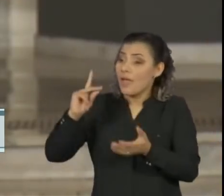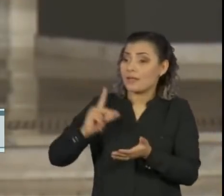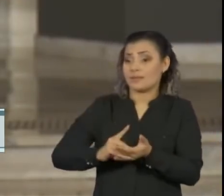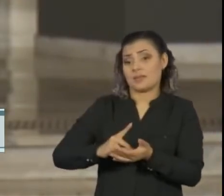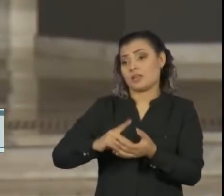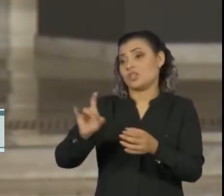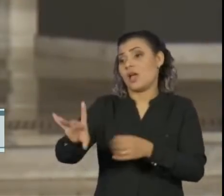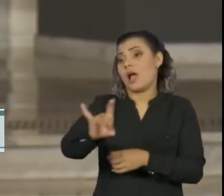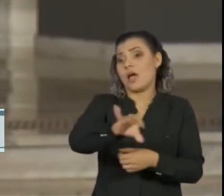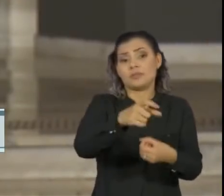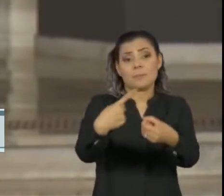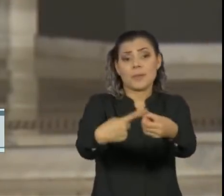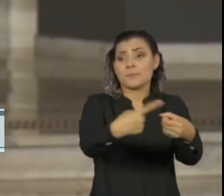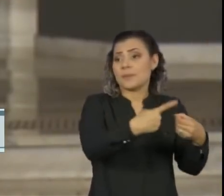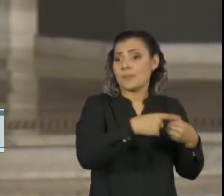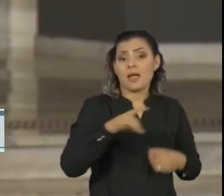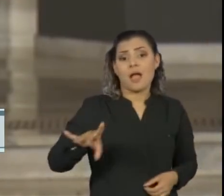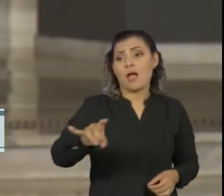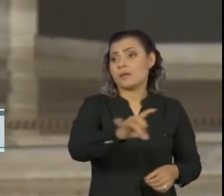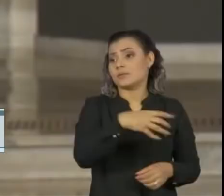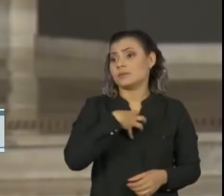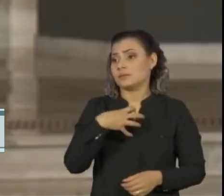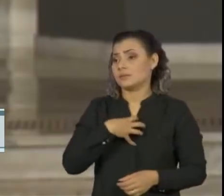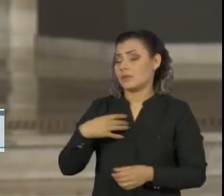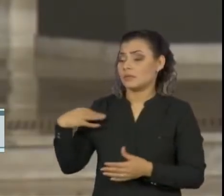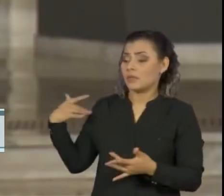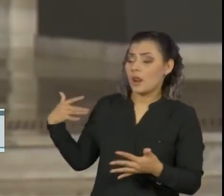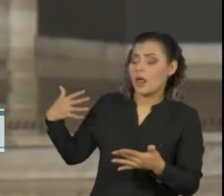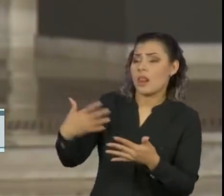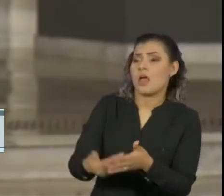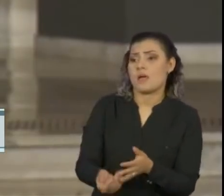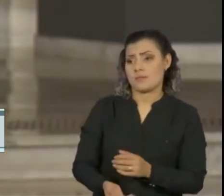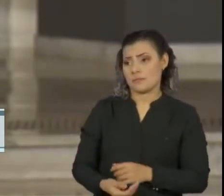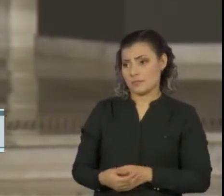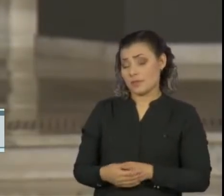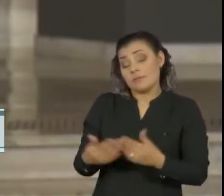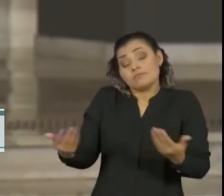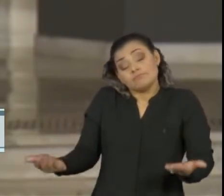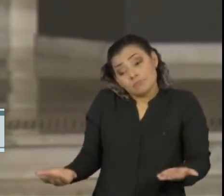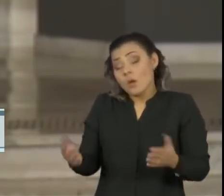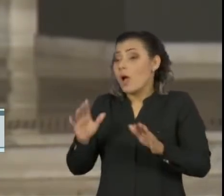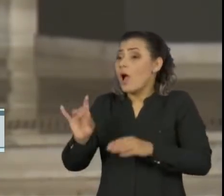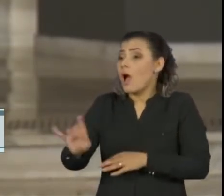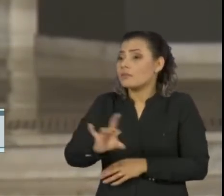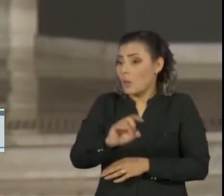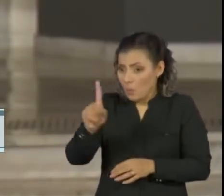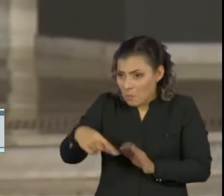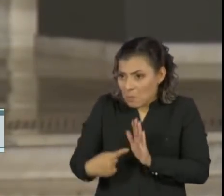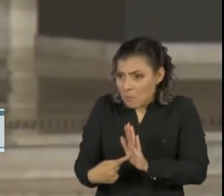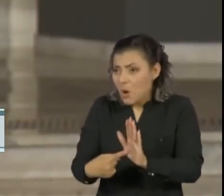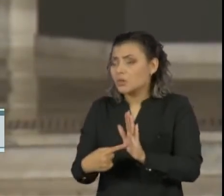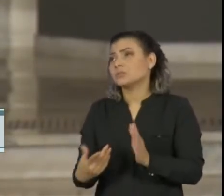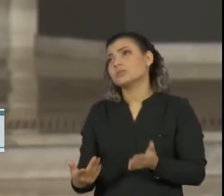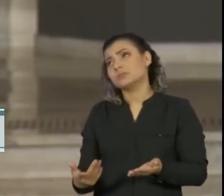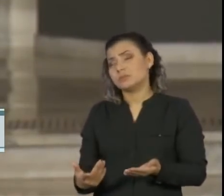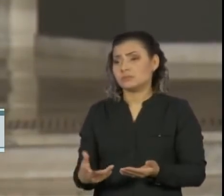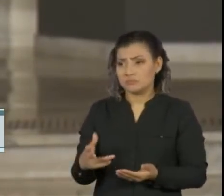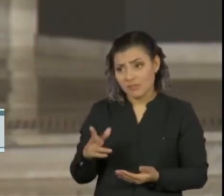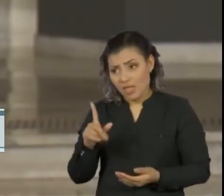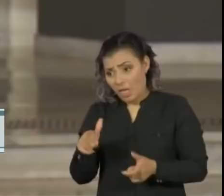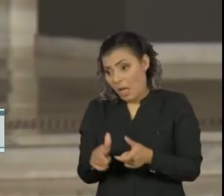realidade desses números ao longo do tempo. E essa realidade, ela não aponta para um número